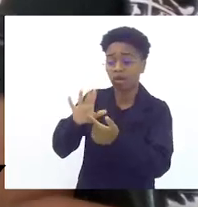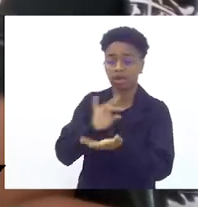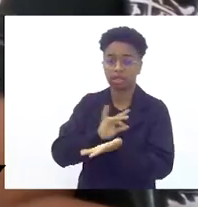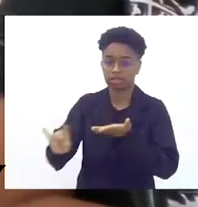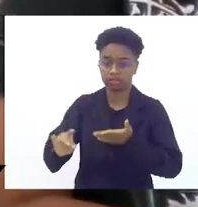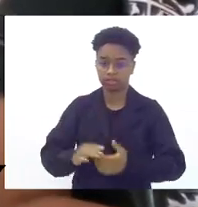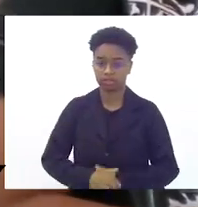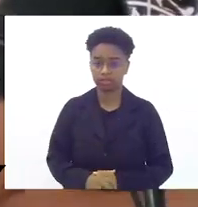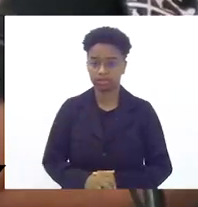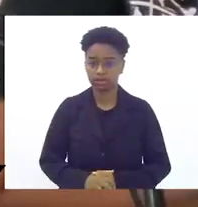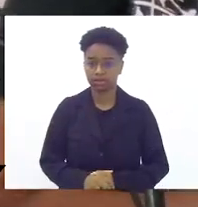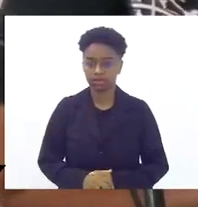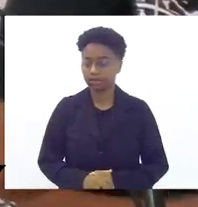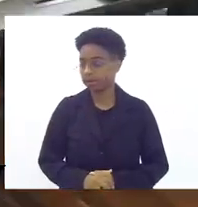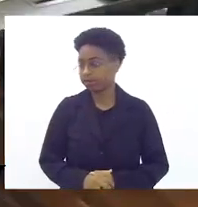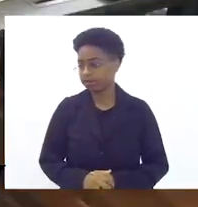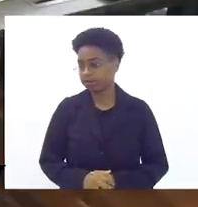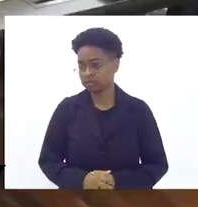obrigado